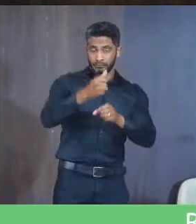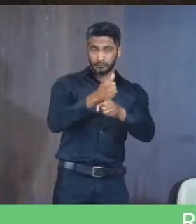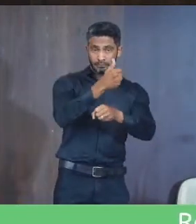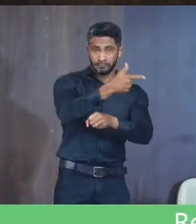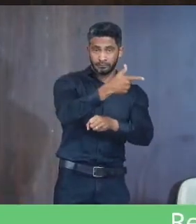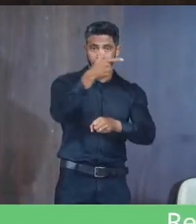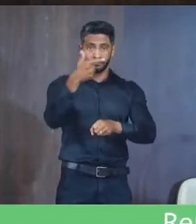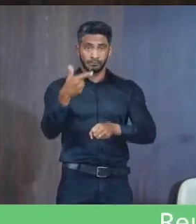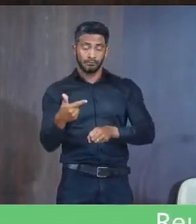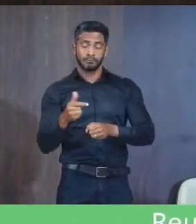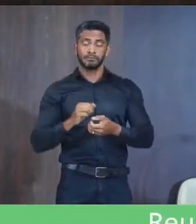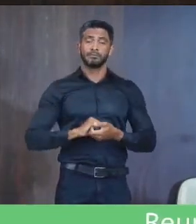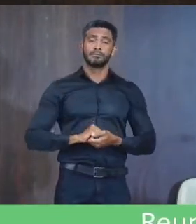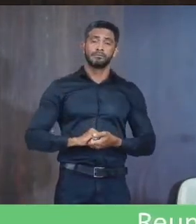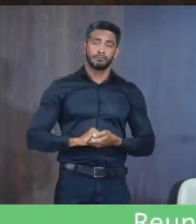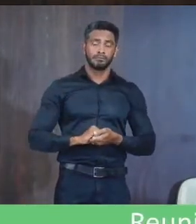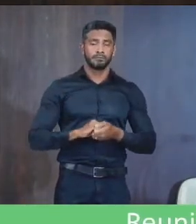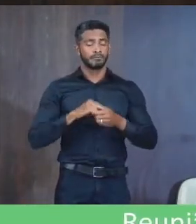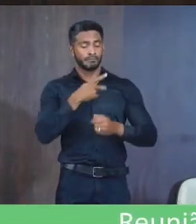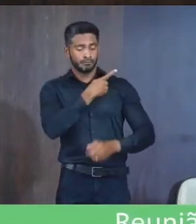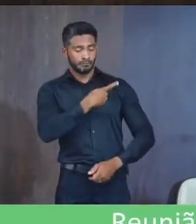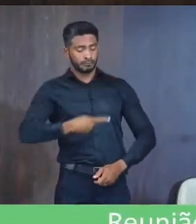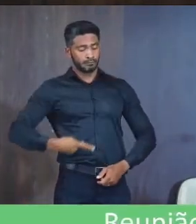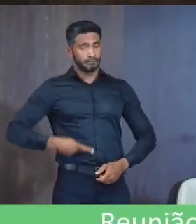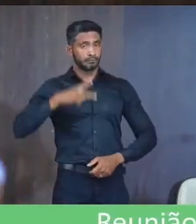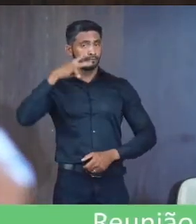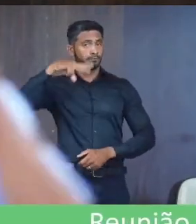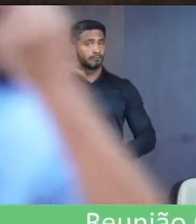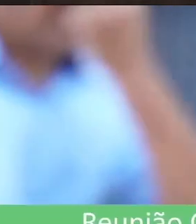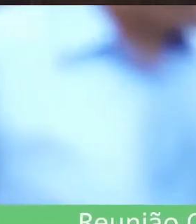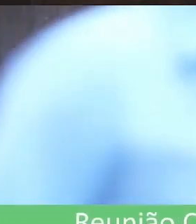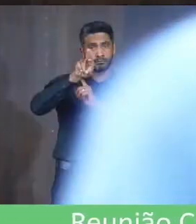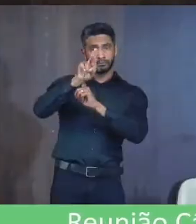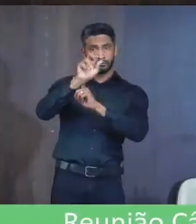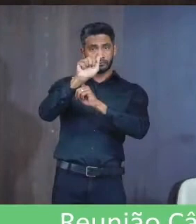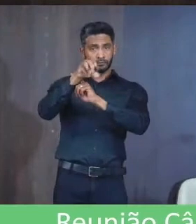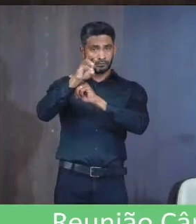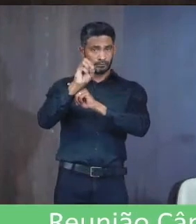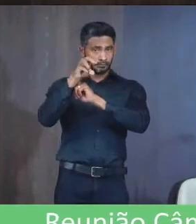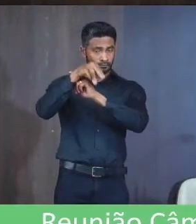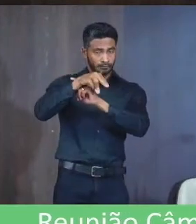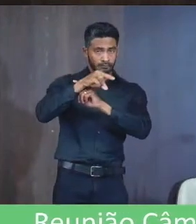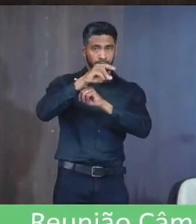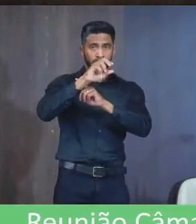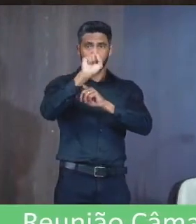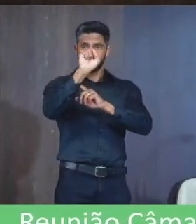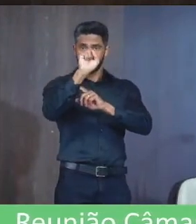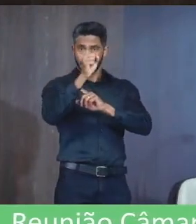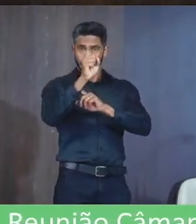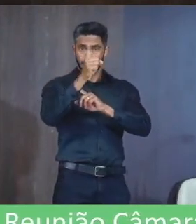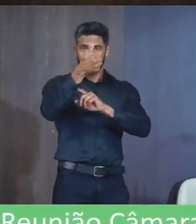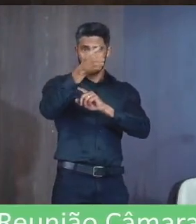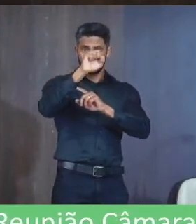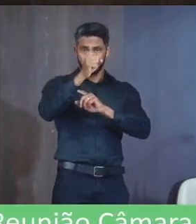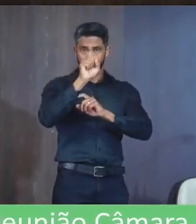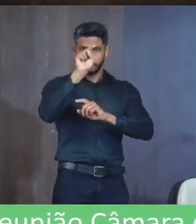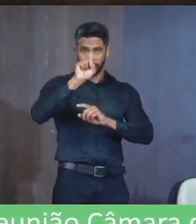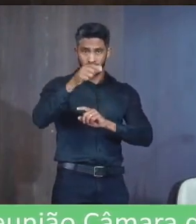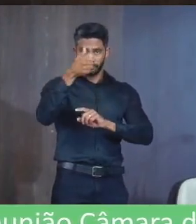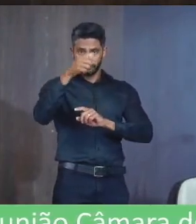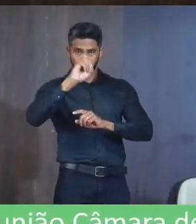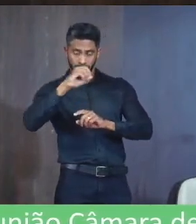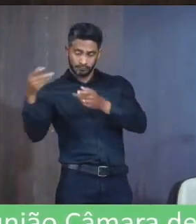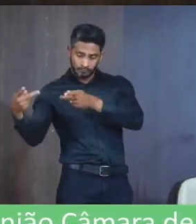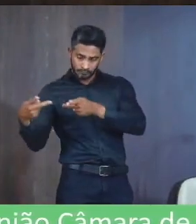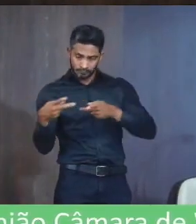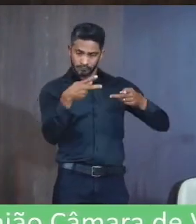2022 Sob a presidência do vereador Ramon Alexandre Araújo Às 18h10 Compareceram os vereadores